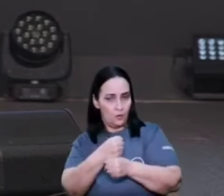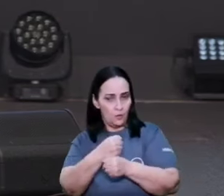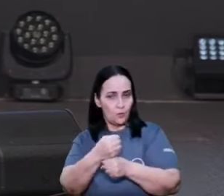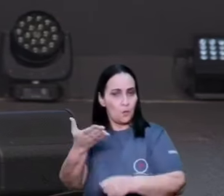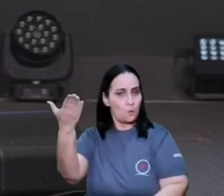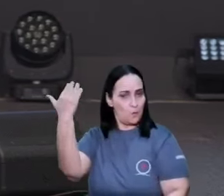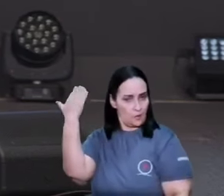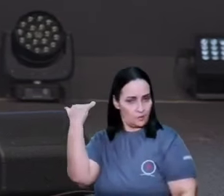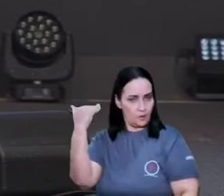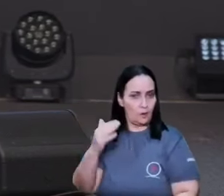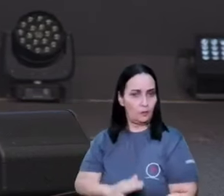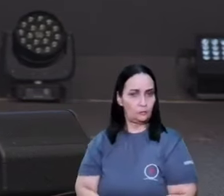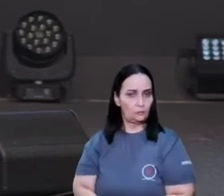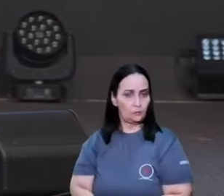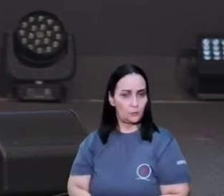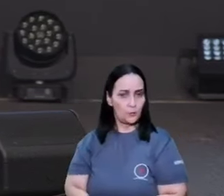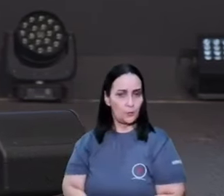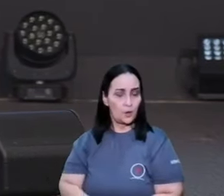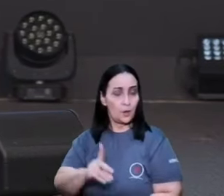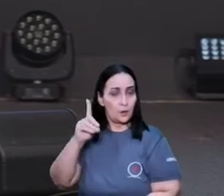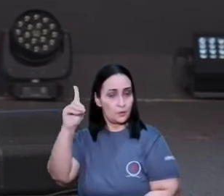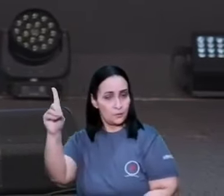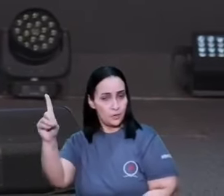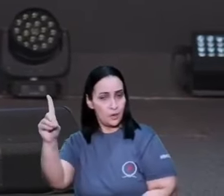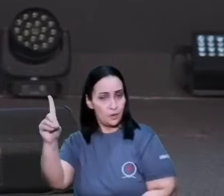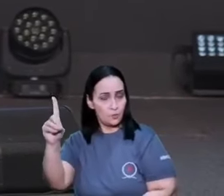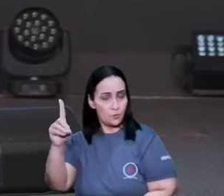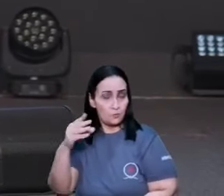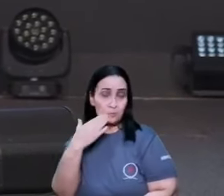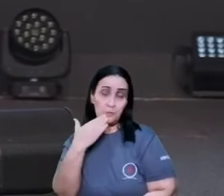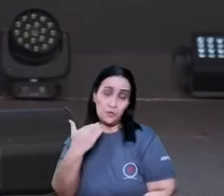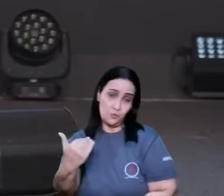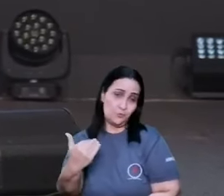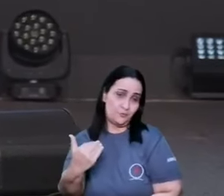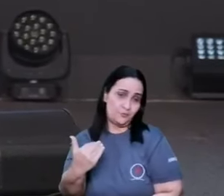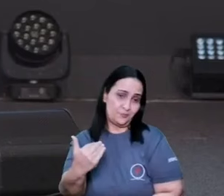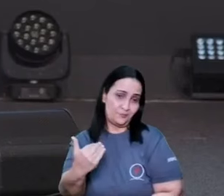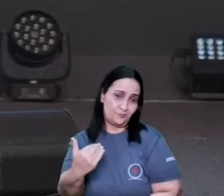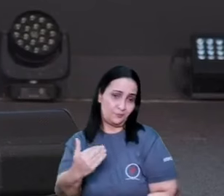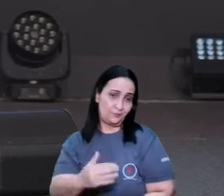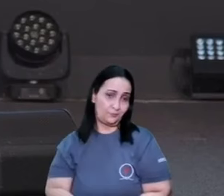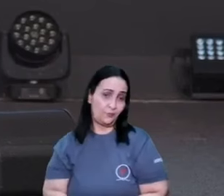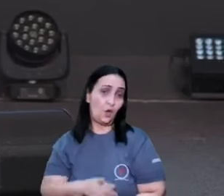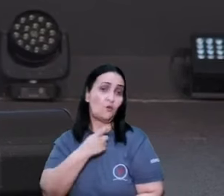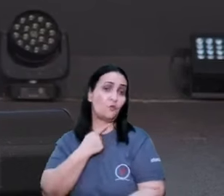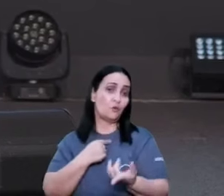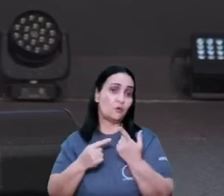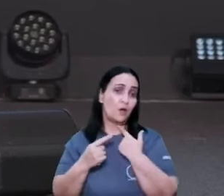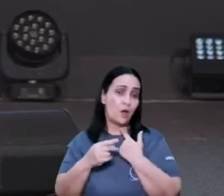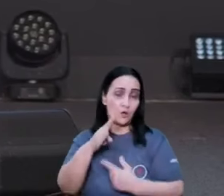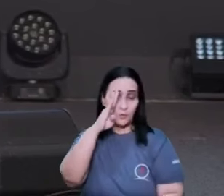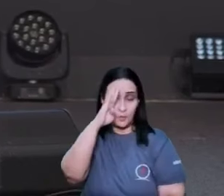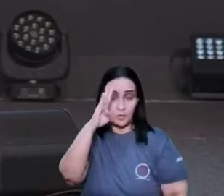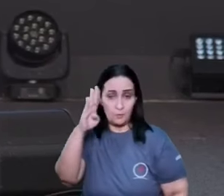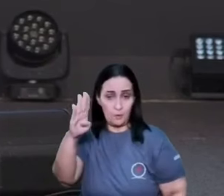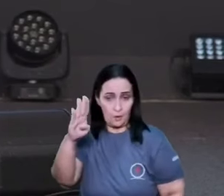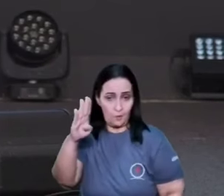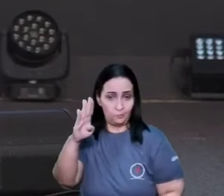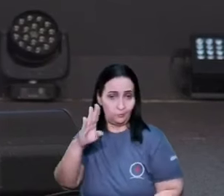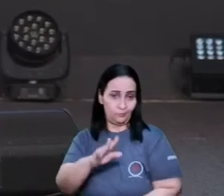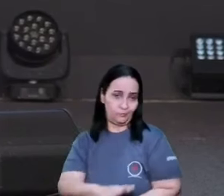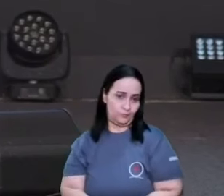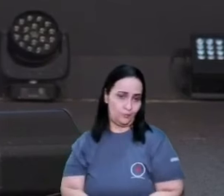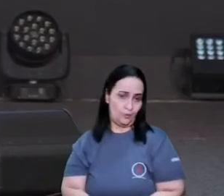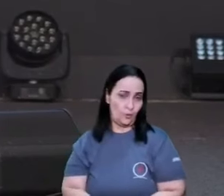sua escola e fez um pedido e a vontade de Deus prevalece e a gente